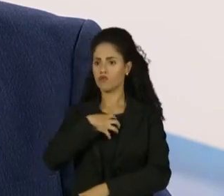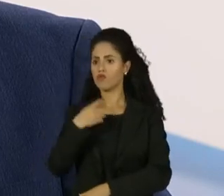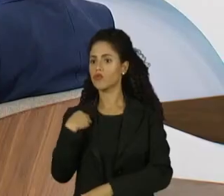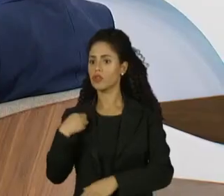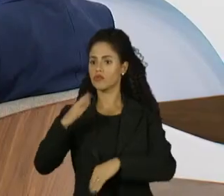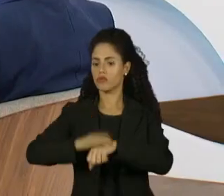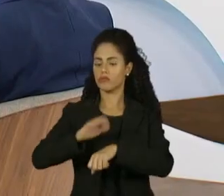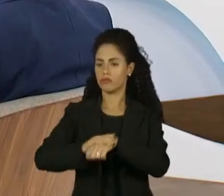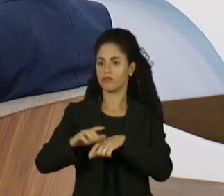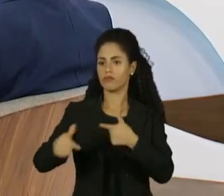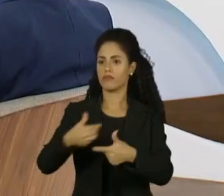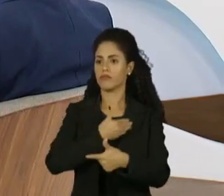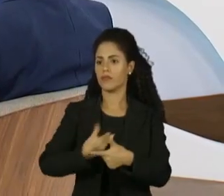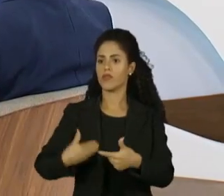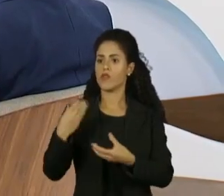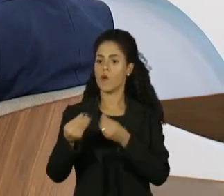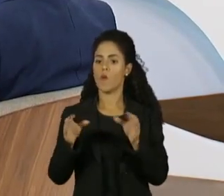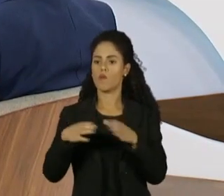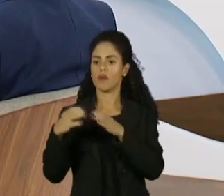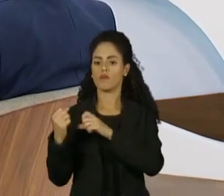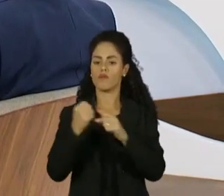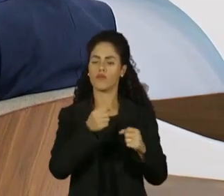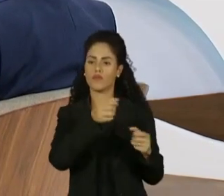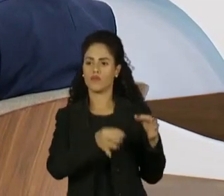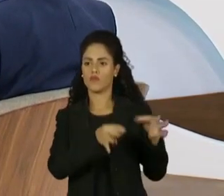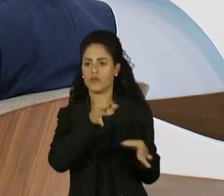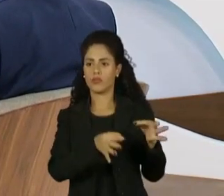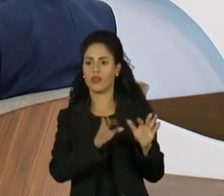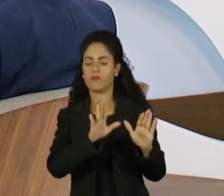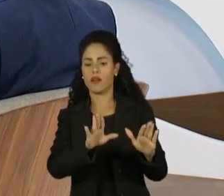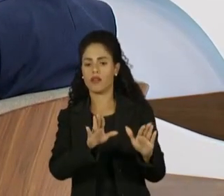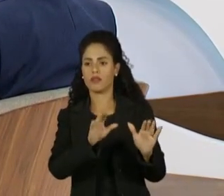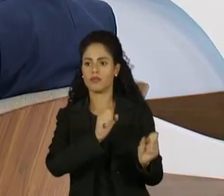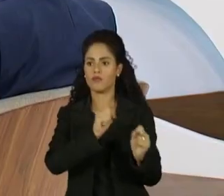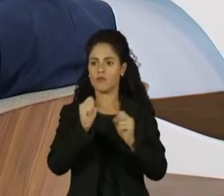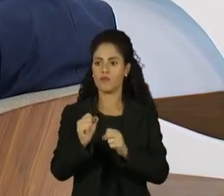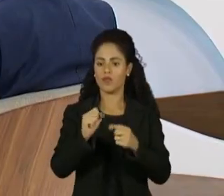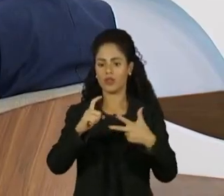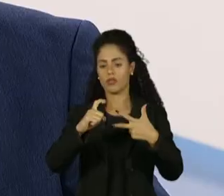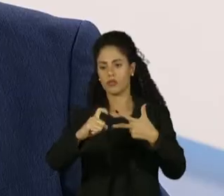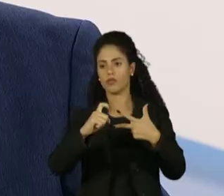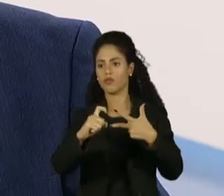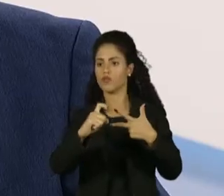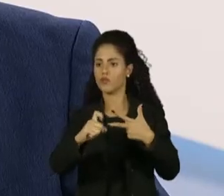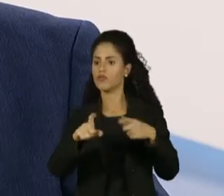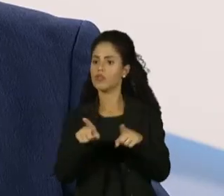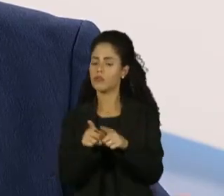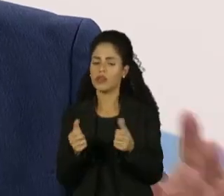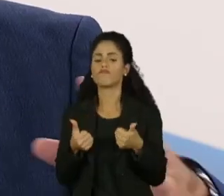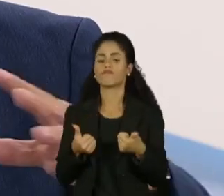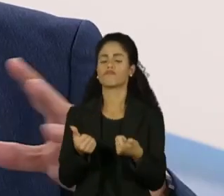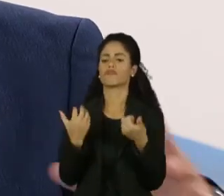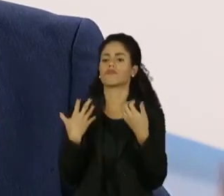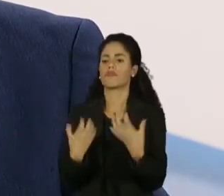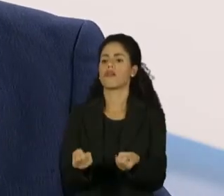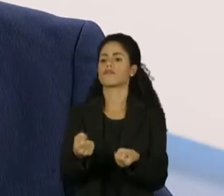de políticas públicas por parte do Poder Judiciário. Mas o Poder Executivo está aparentemente satisfeito